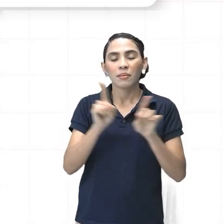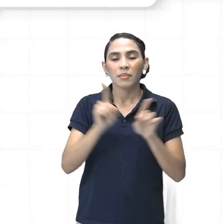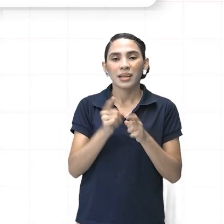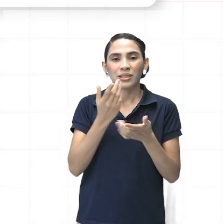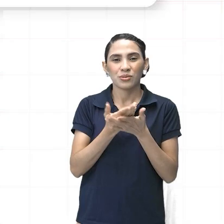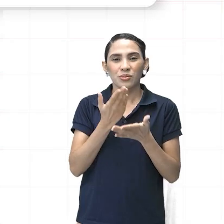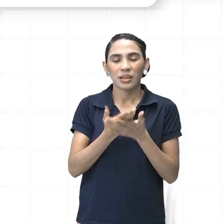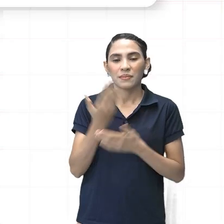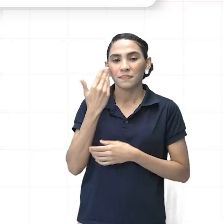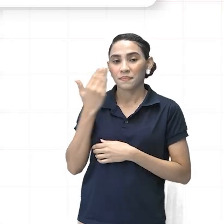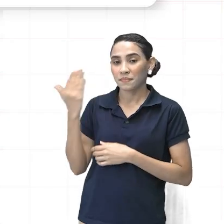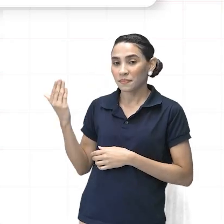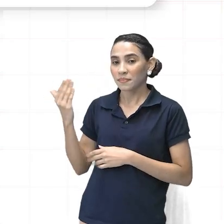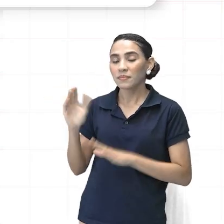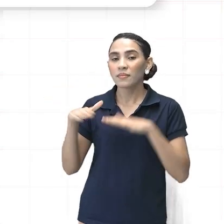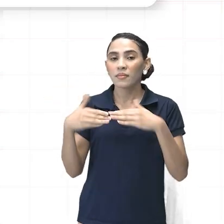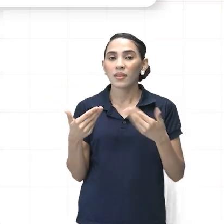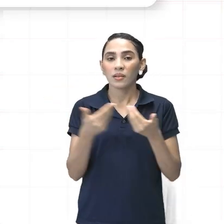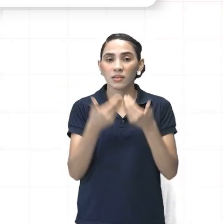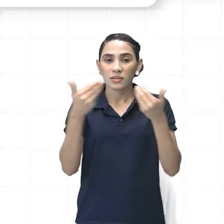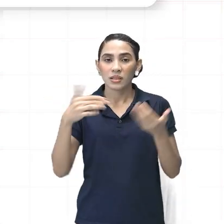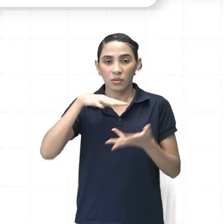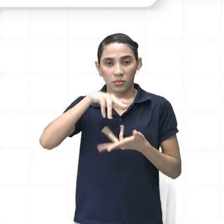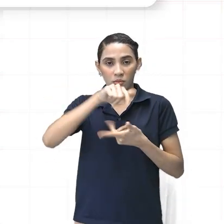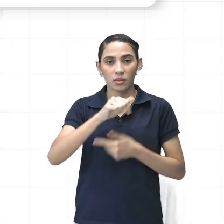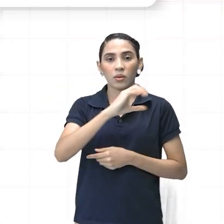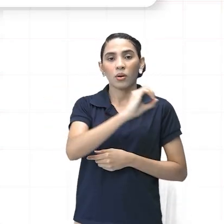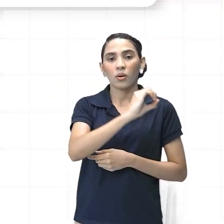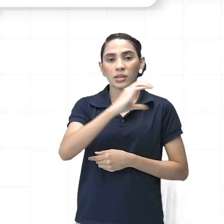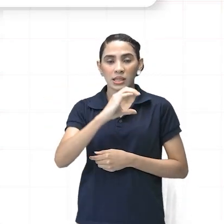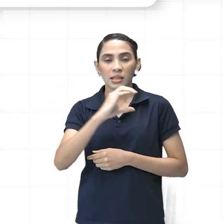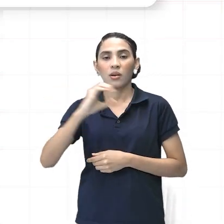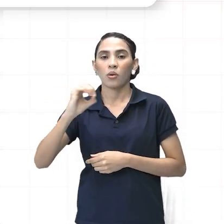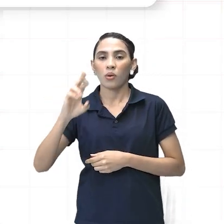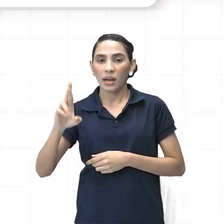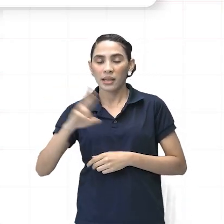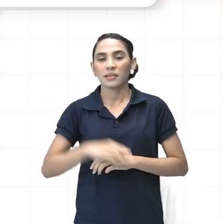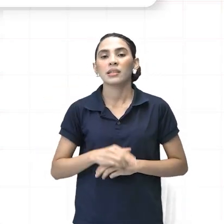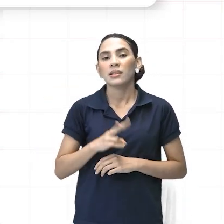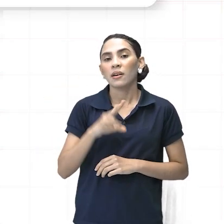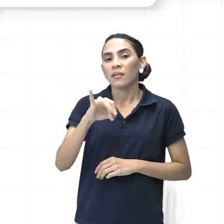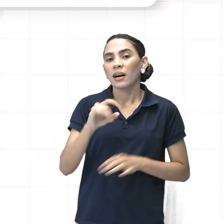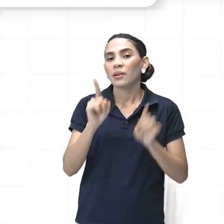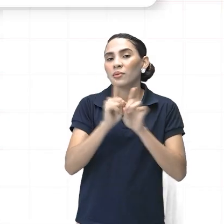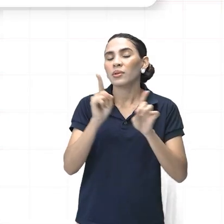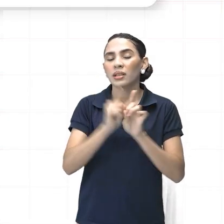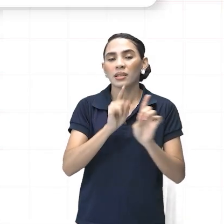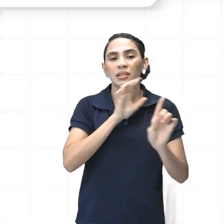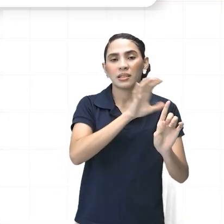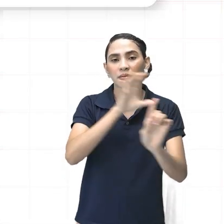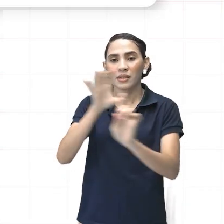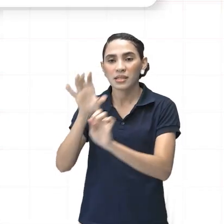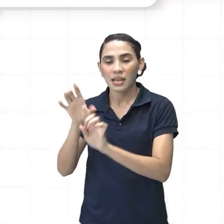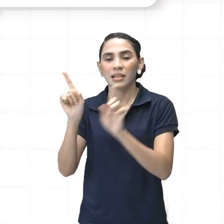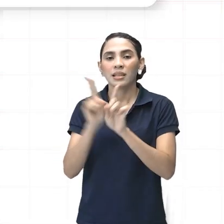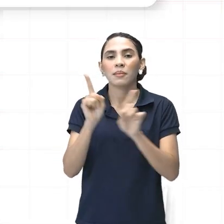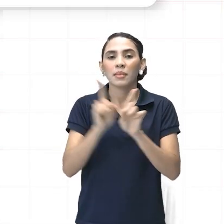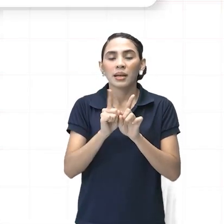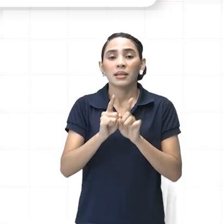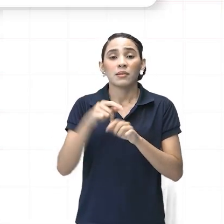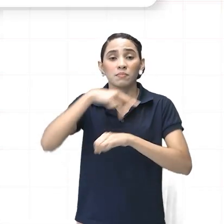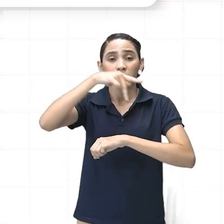iremos relembrar. Então, a divisão do mundo em Ocidente e Oriente, gente, vai ser influenciada